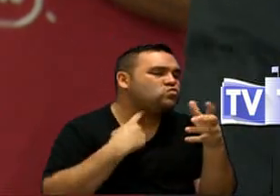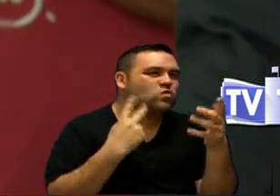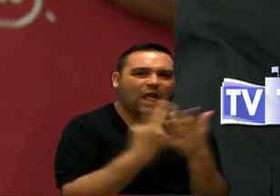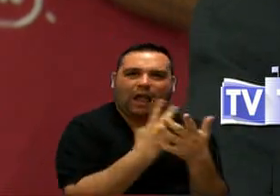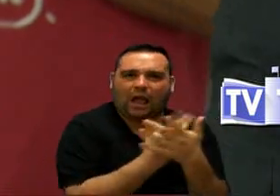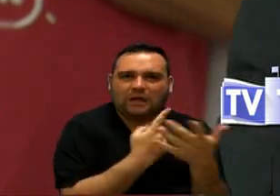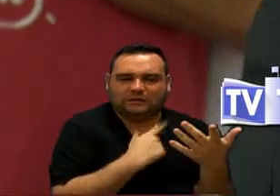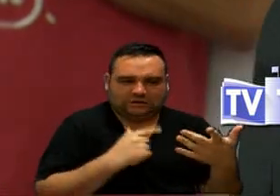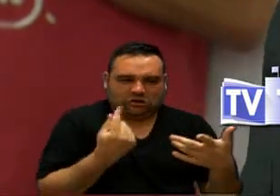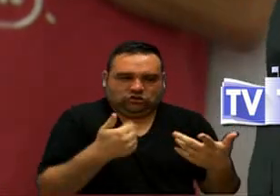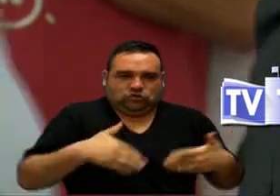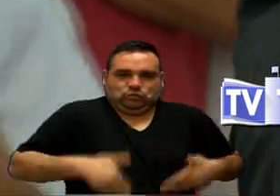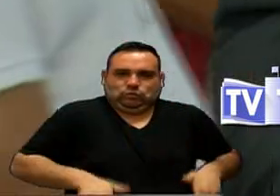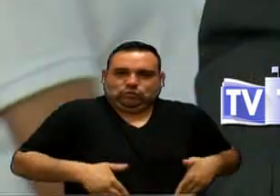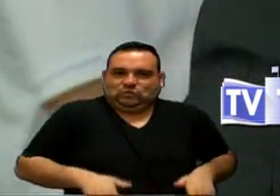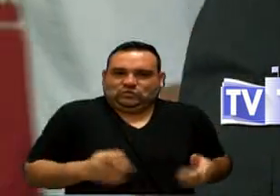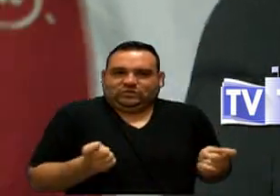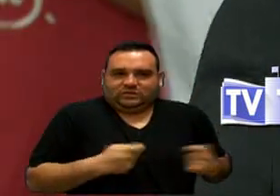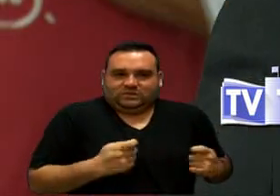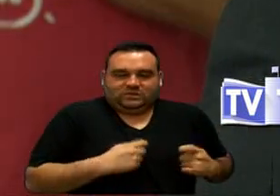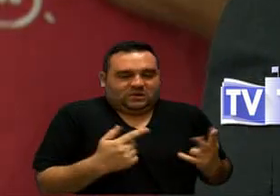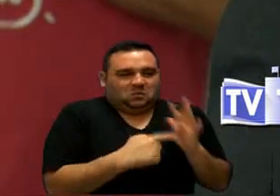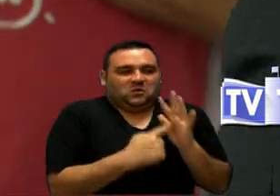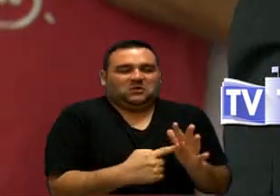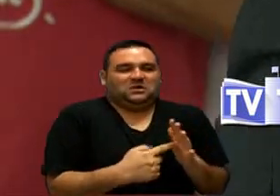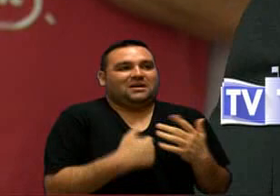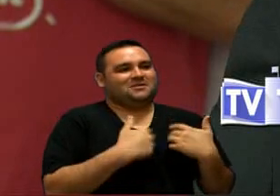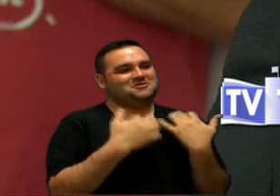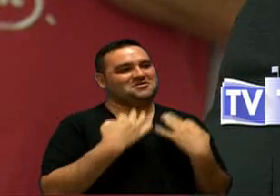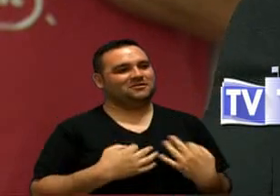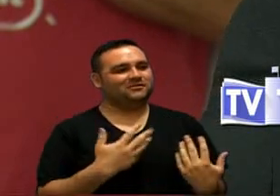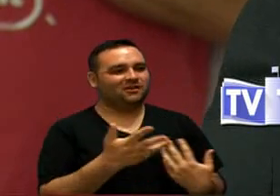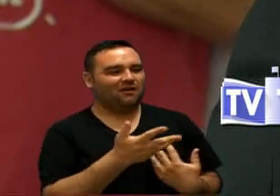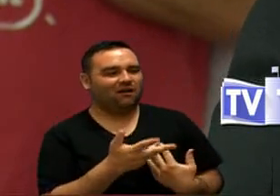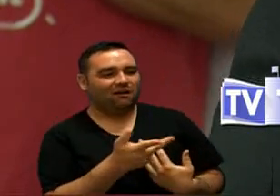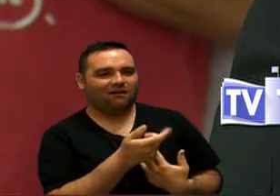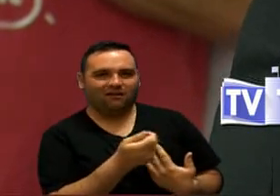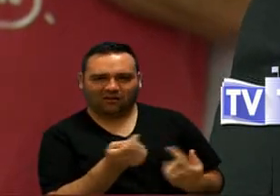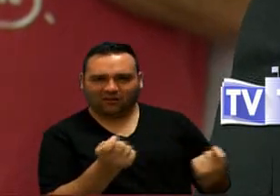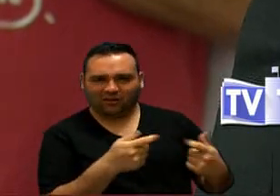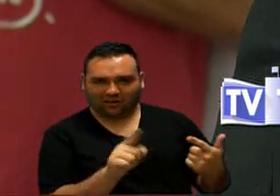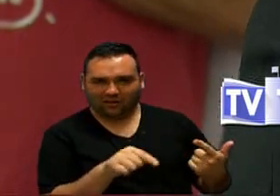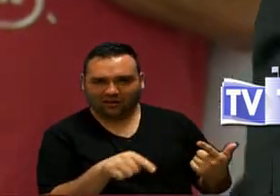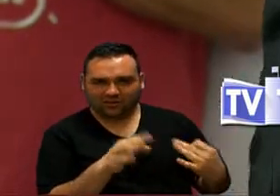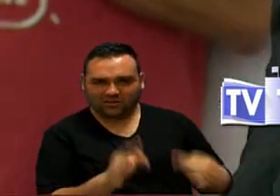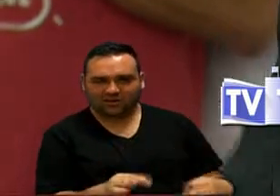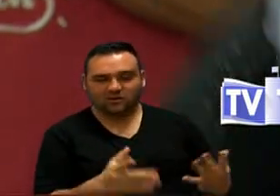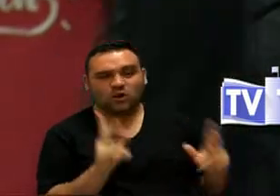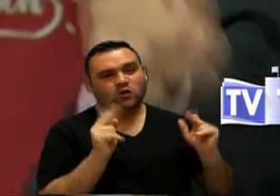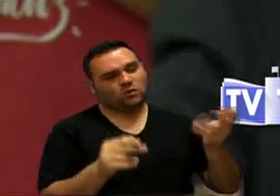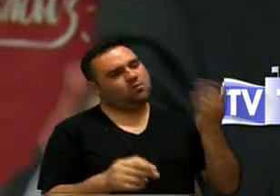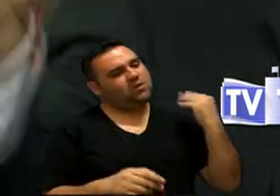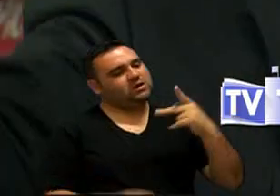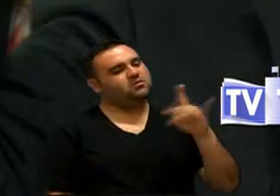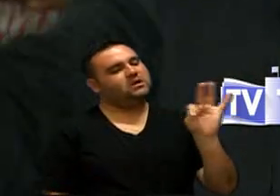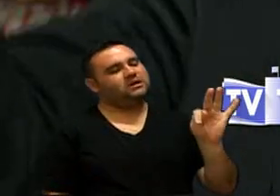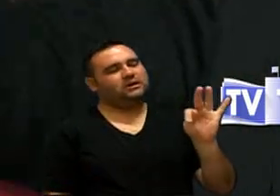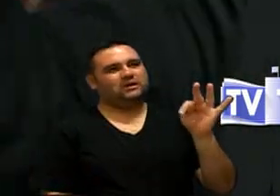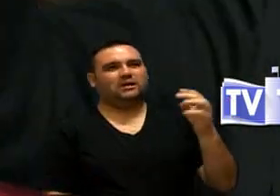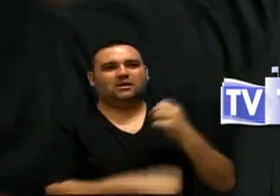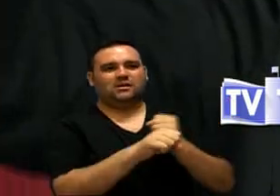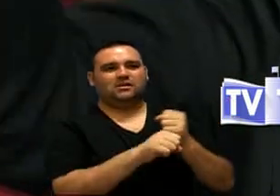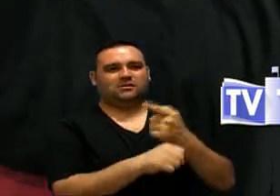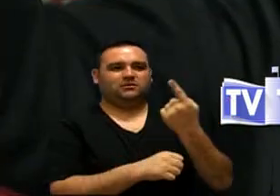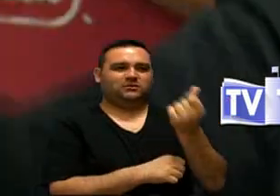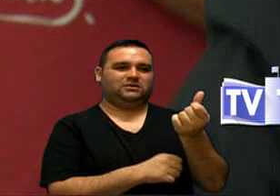Que tenha dinheiro no bolso para poder apresentar-se com boa conversa e dinheiro na mão? Como aconteceu com o PT nos 16 anos